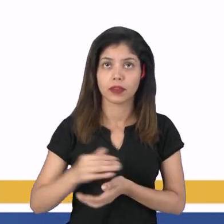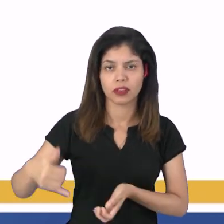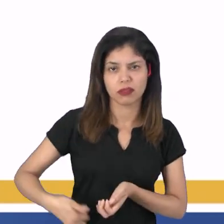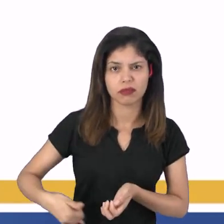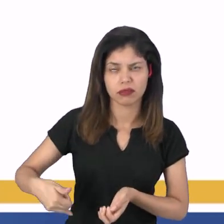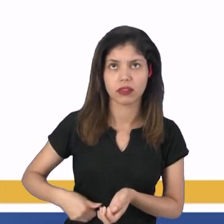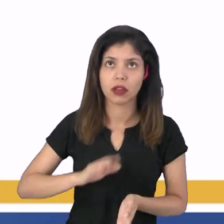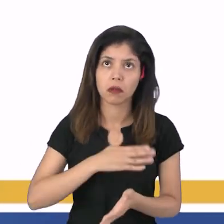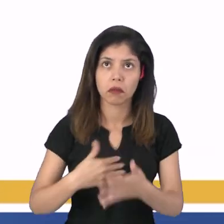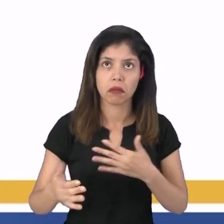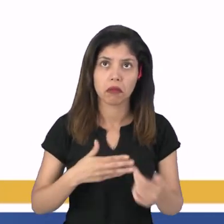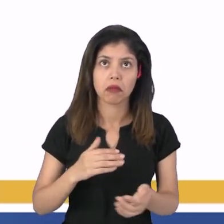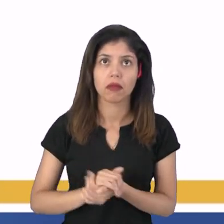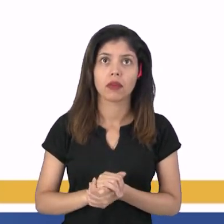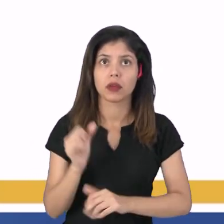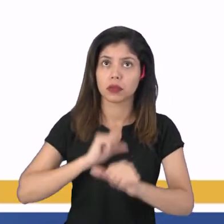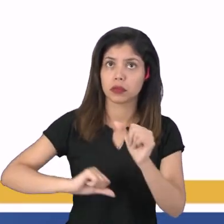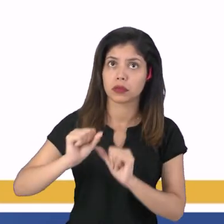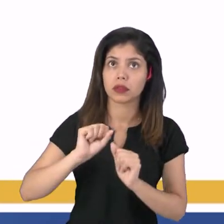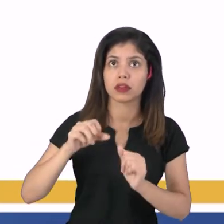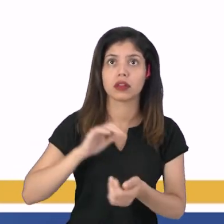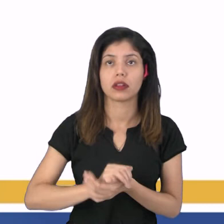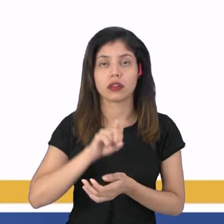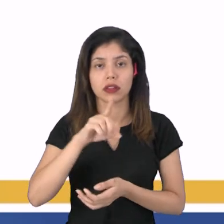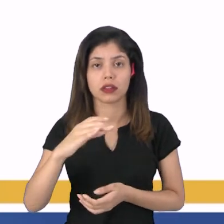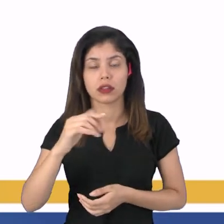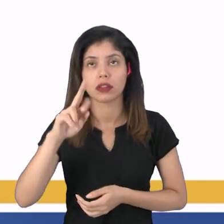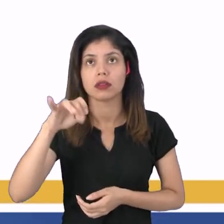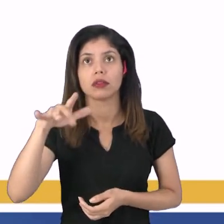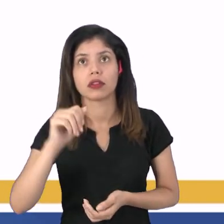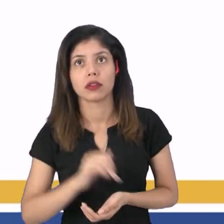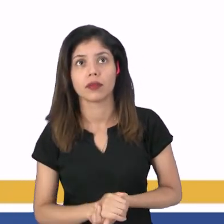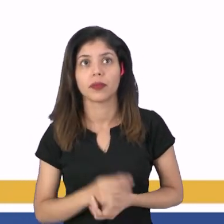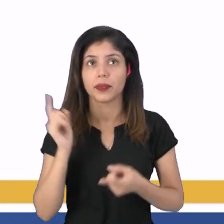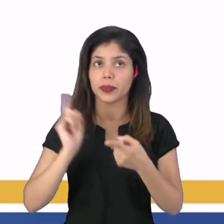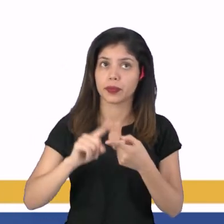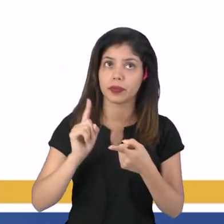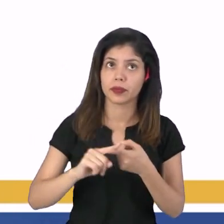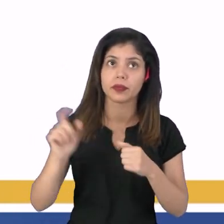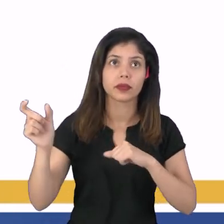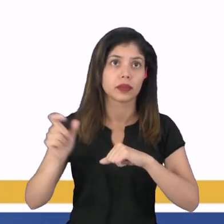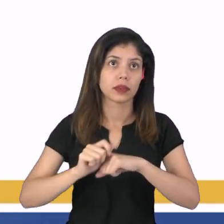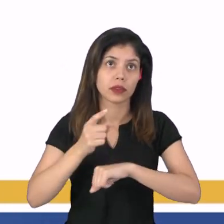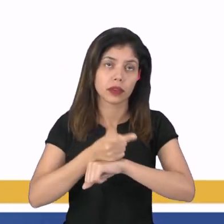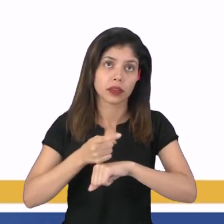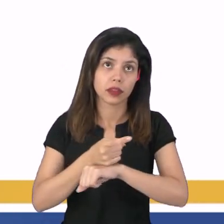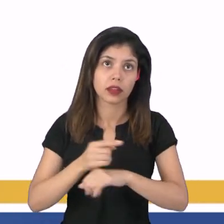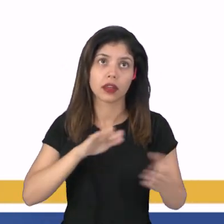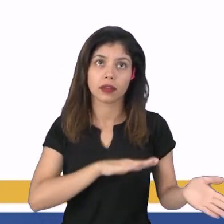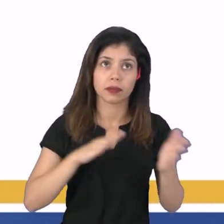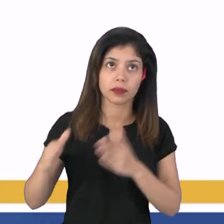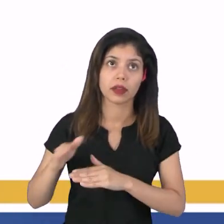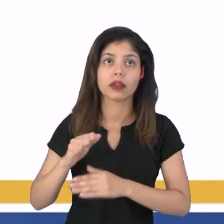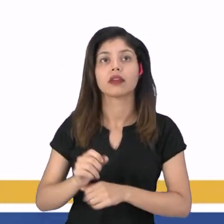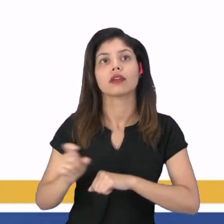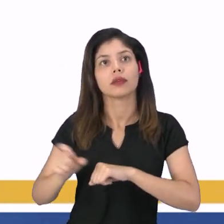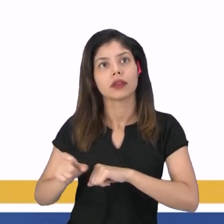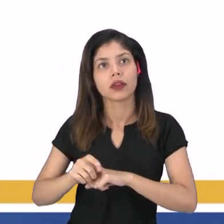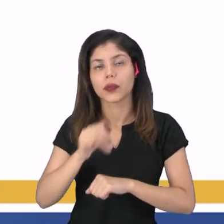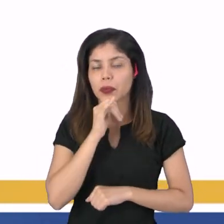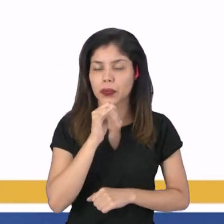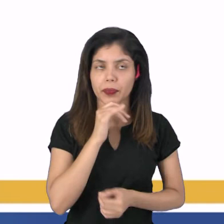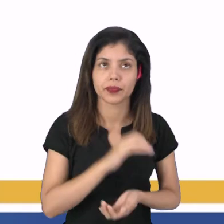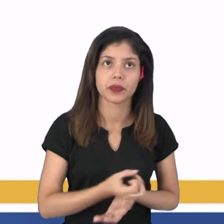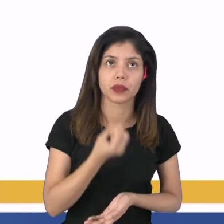sua forma, muda de classe gramatical. Aí a gente tem o primeiro exemplo, que é quando os adjetivos passam a substantivos, que aí a gente